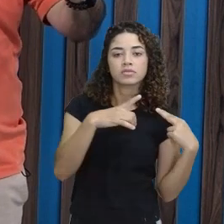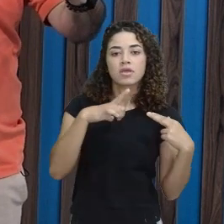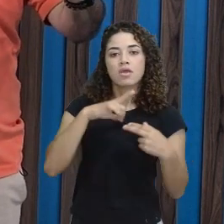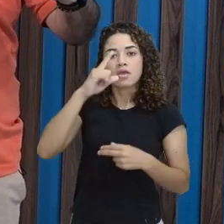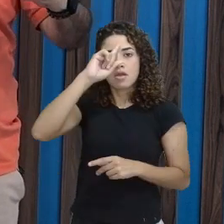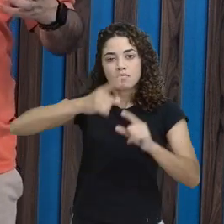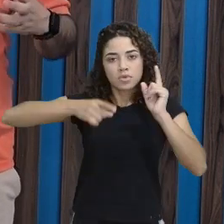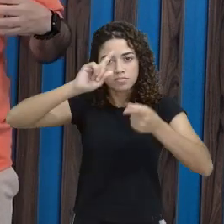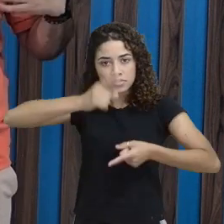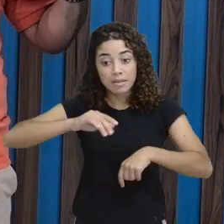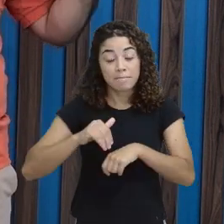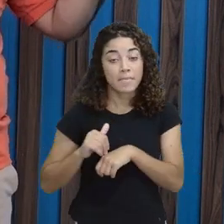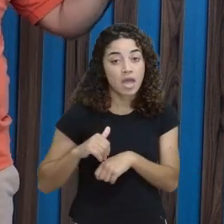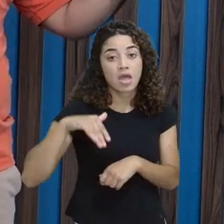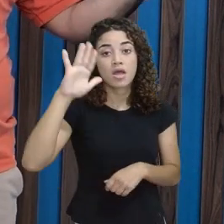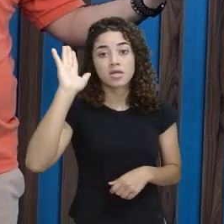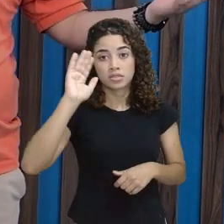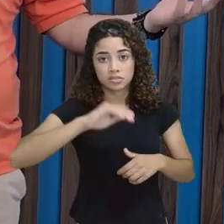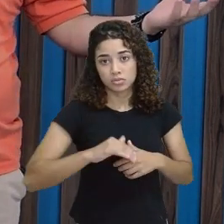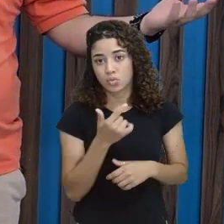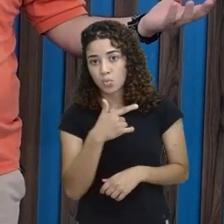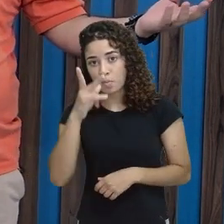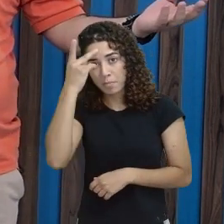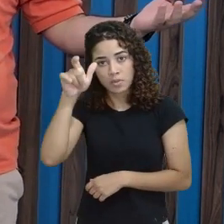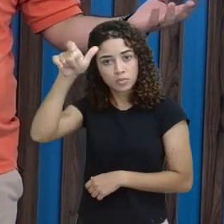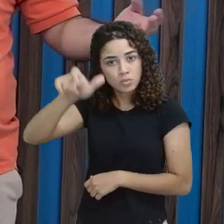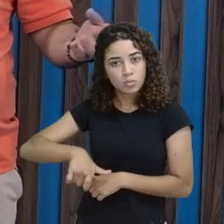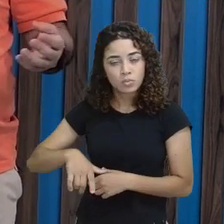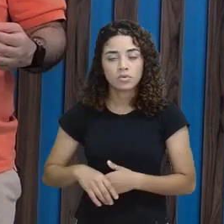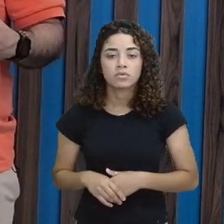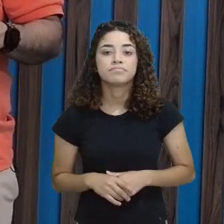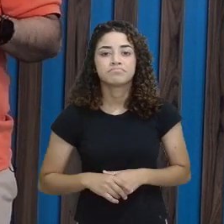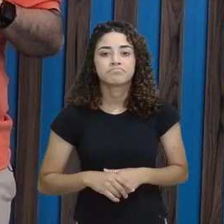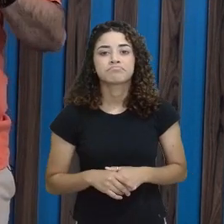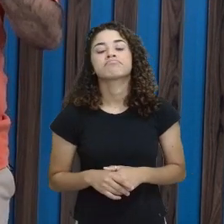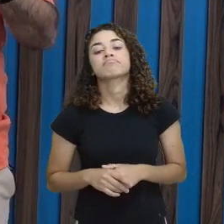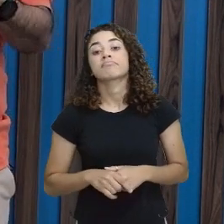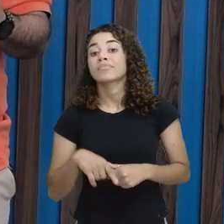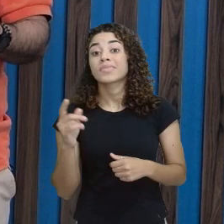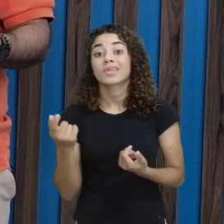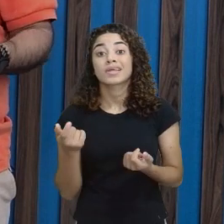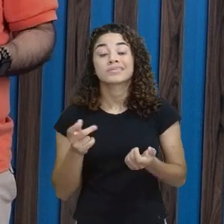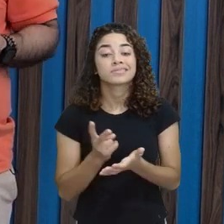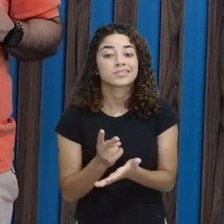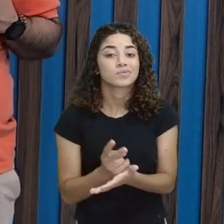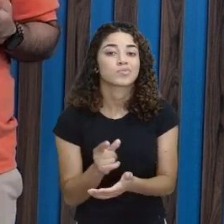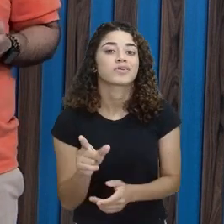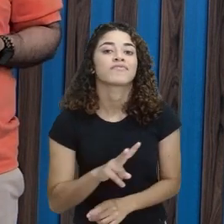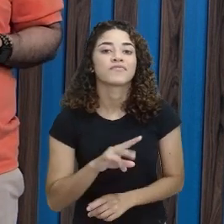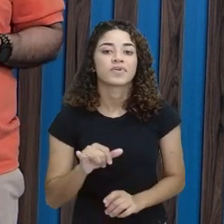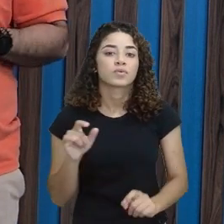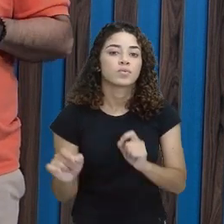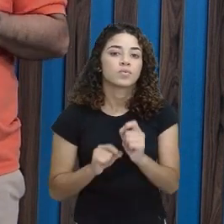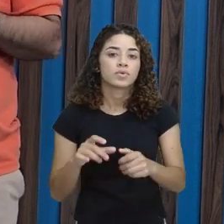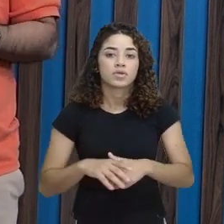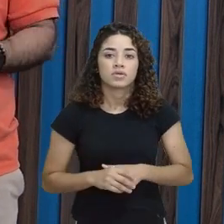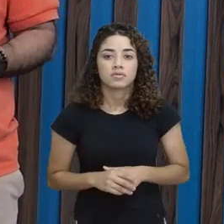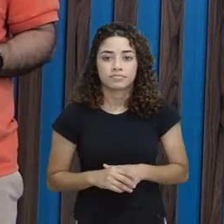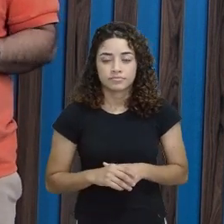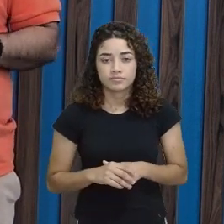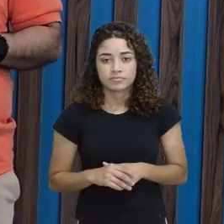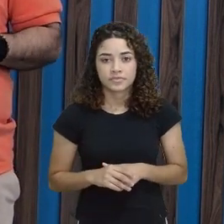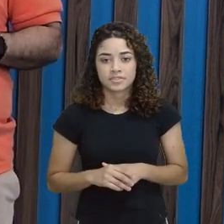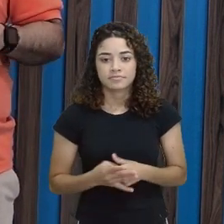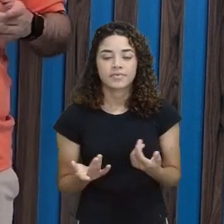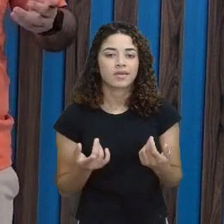autoridade acima da de outras pessoas, muitas vezes ele vai se utilizar, né, desse cargo,